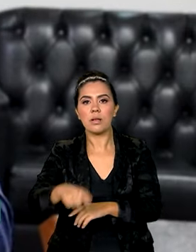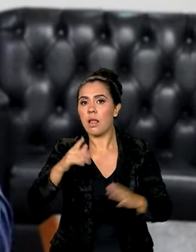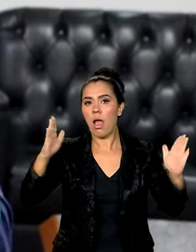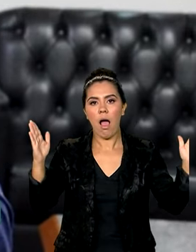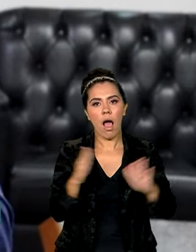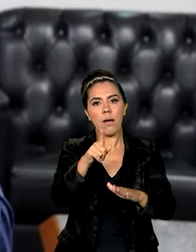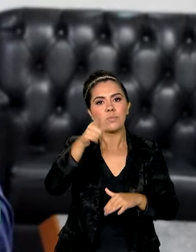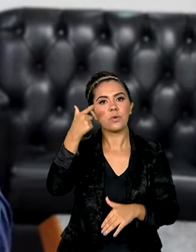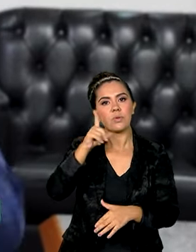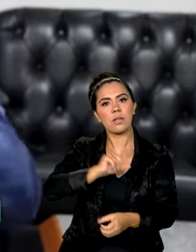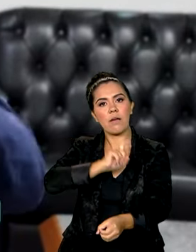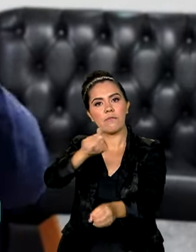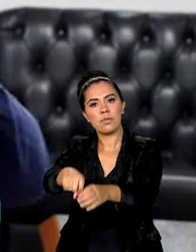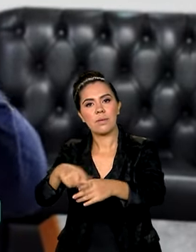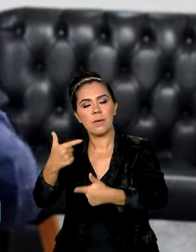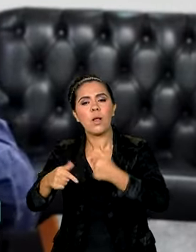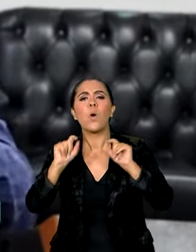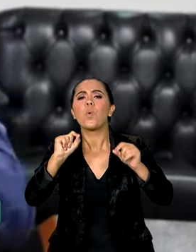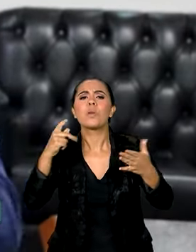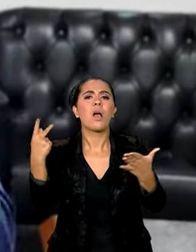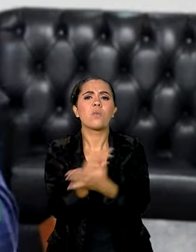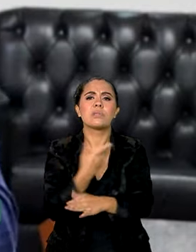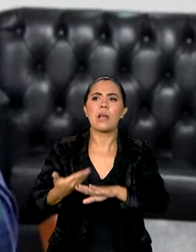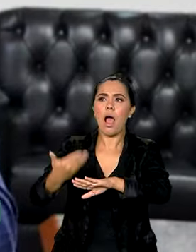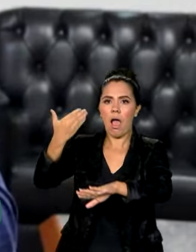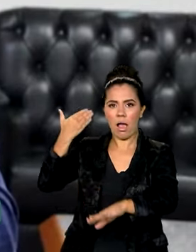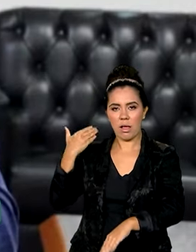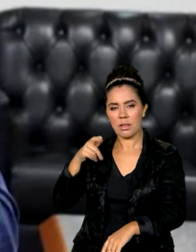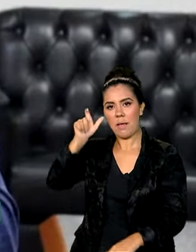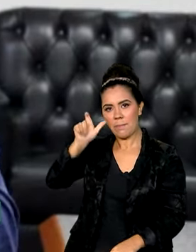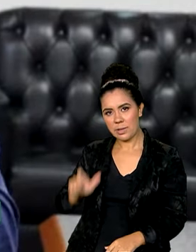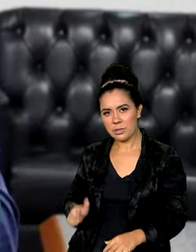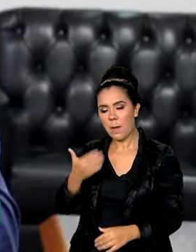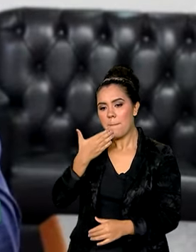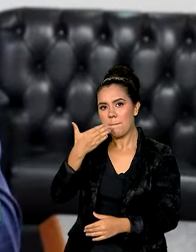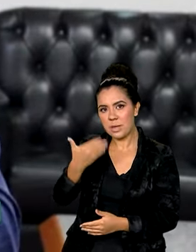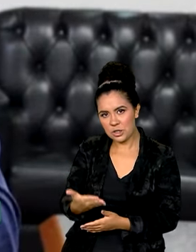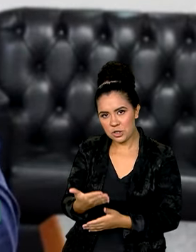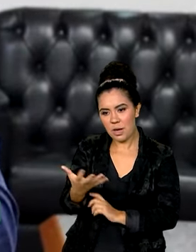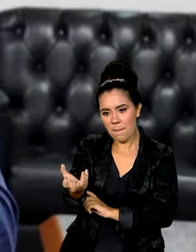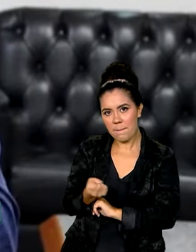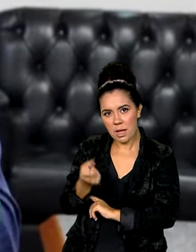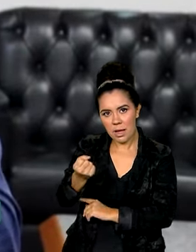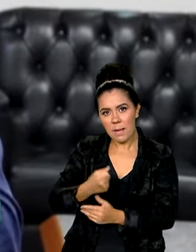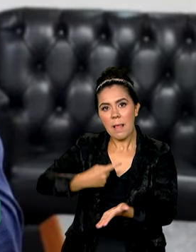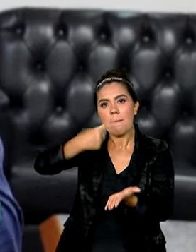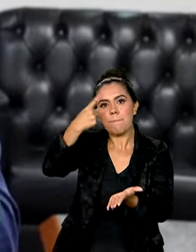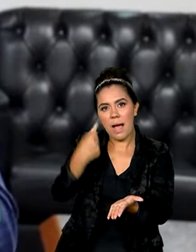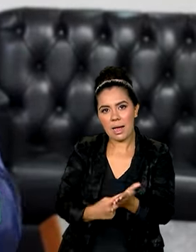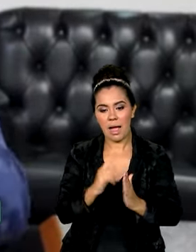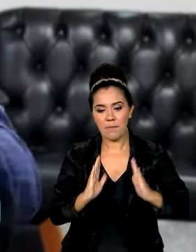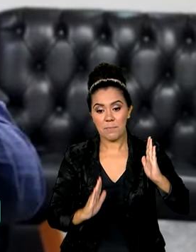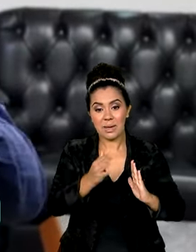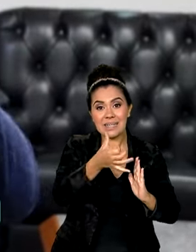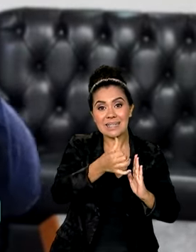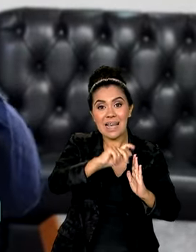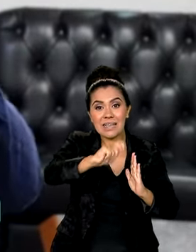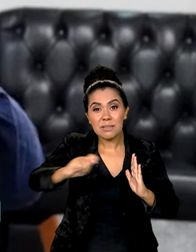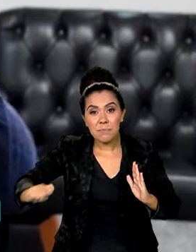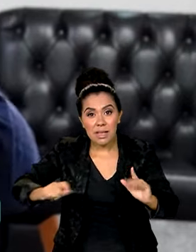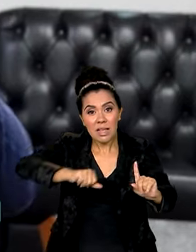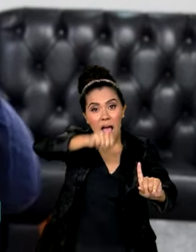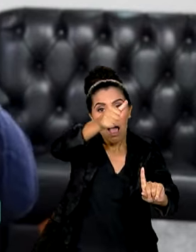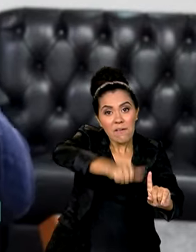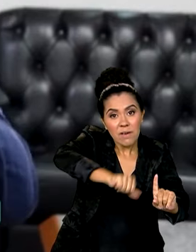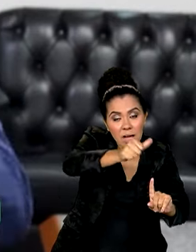trabalho. O que acontecia antes? A pessoa pedia um benefício, marcava uma perícia para 6 meses, ela ia na perícia, se